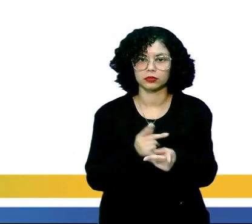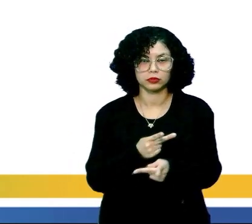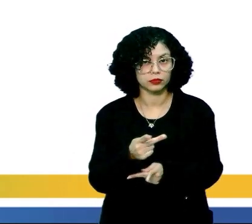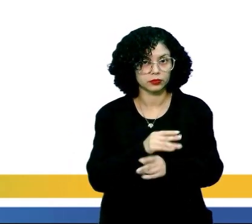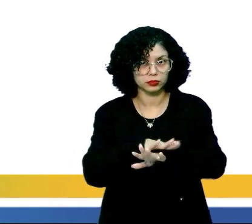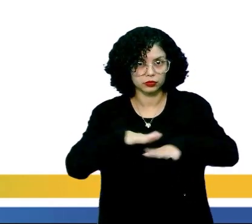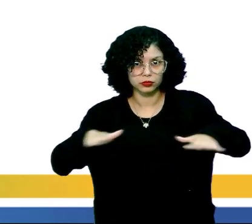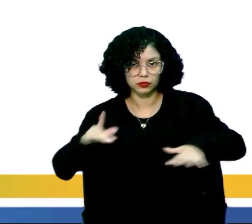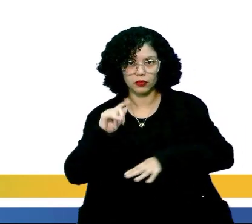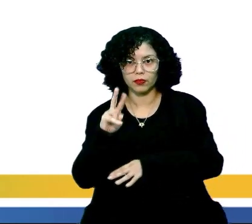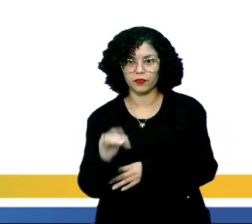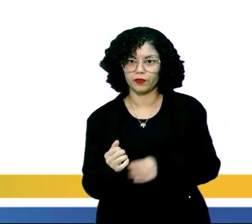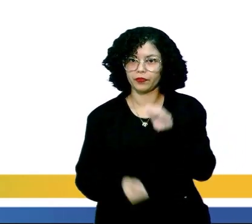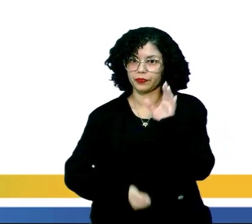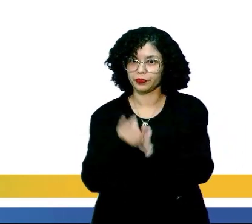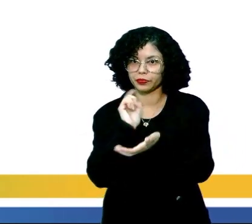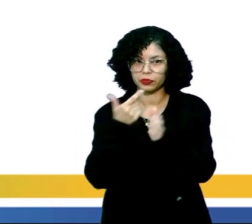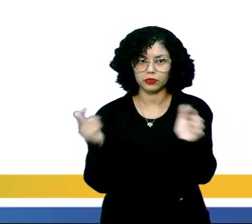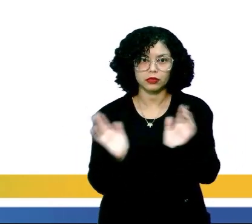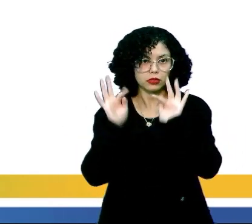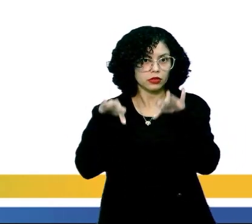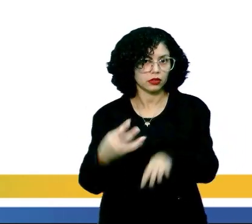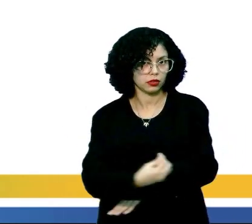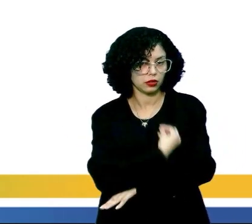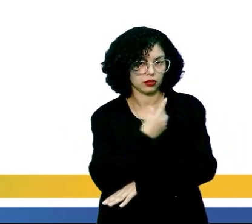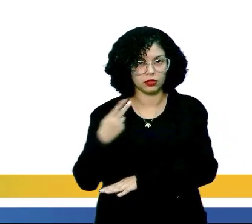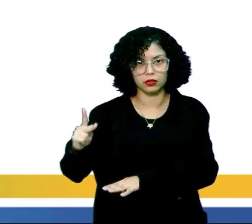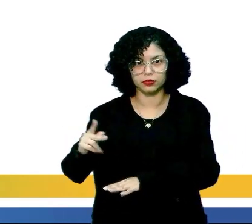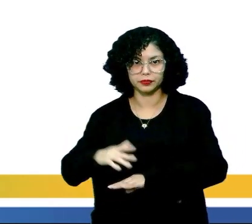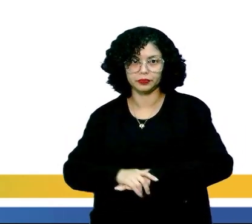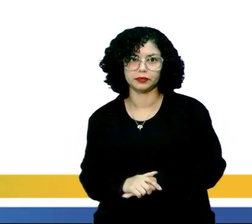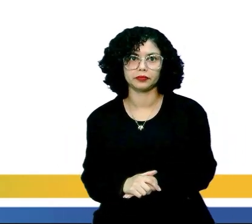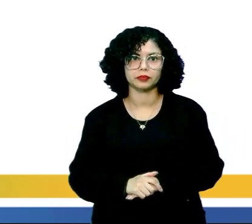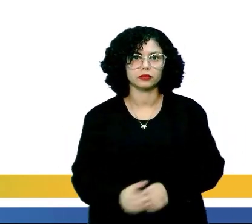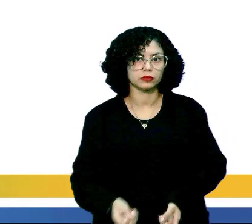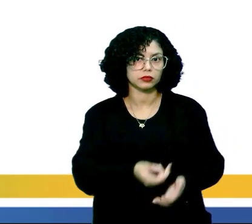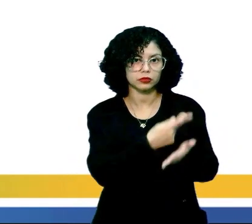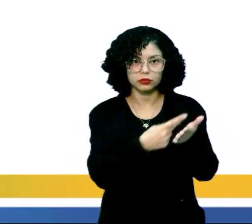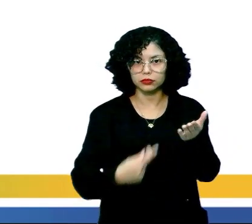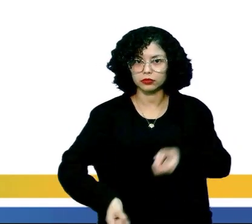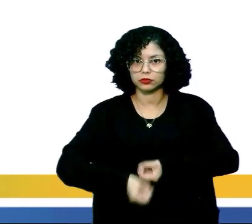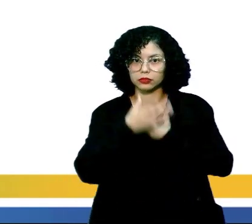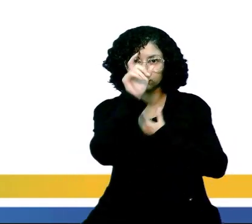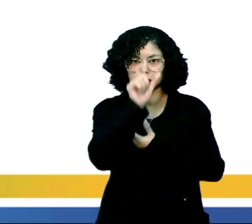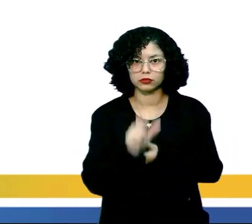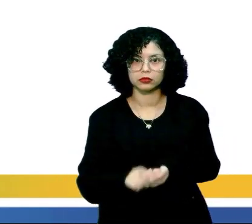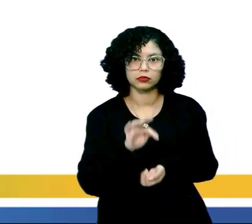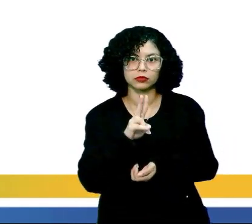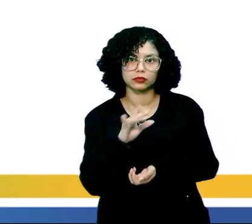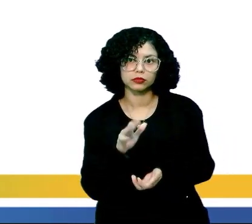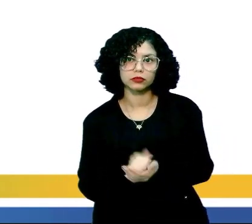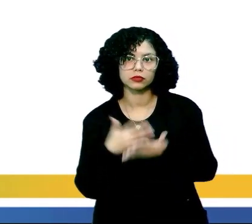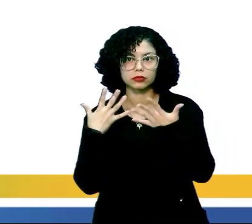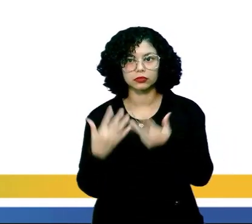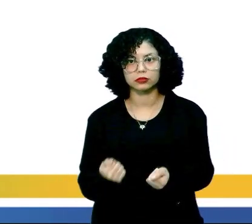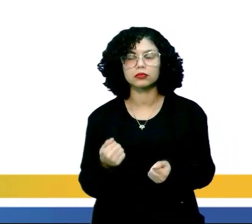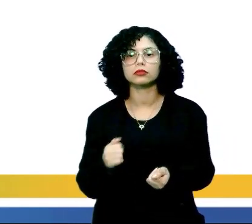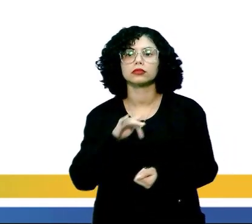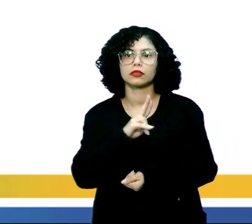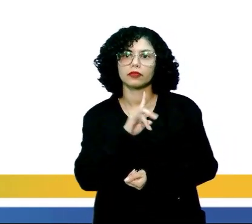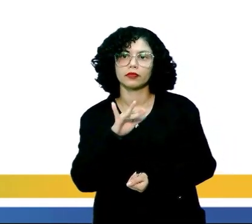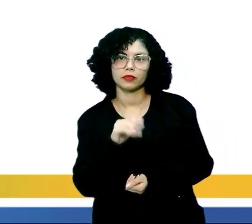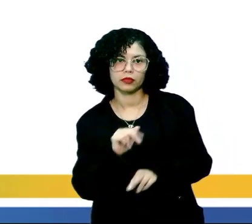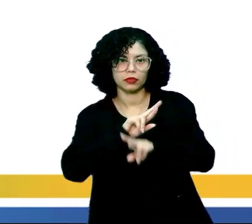plano concreto. E criar foi uma grande finalidade de sua vida. Poeta da geração Orfeu, assumiu uma